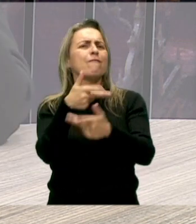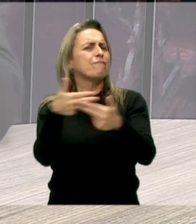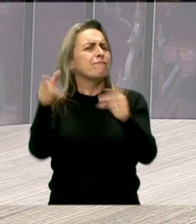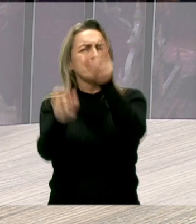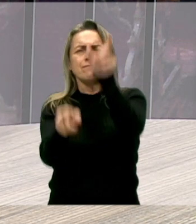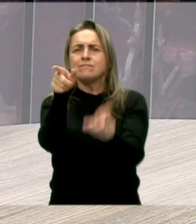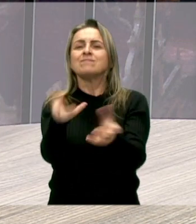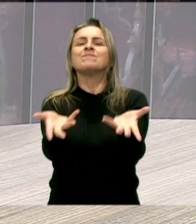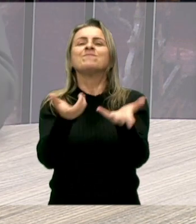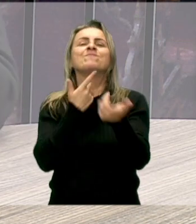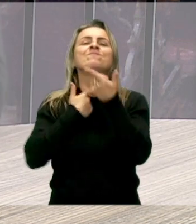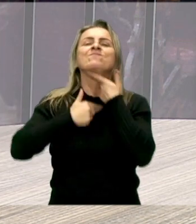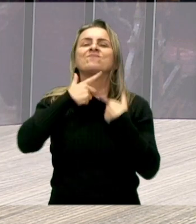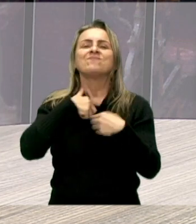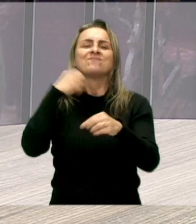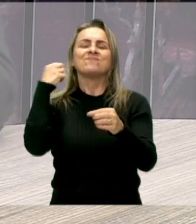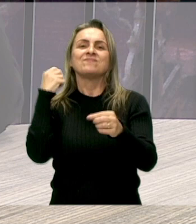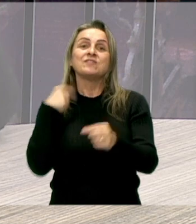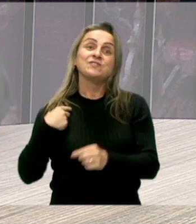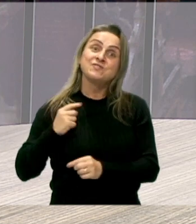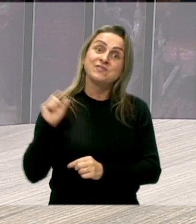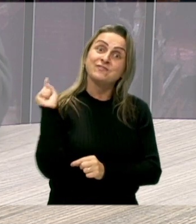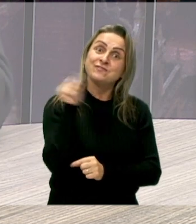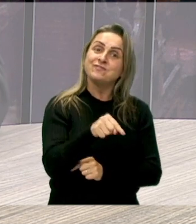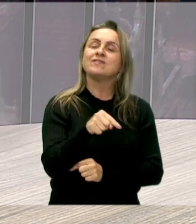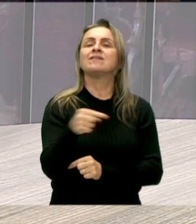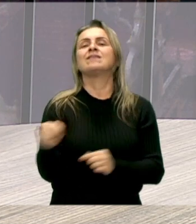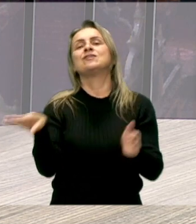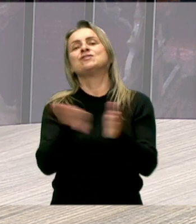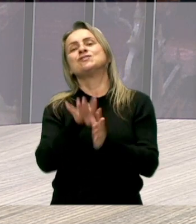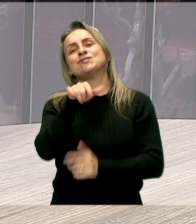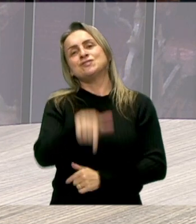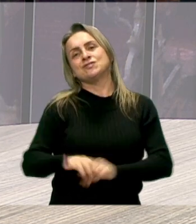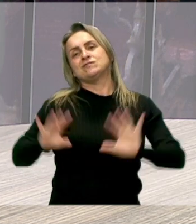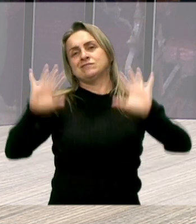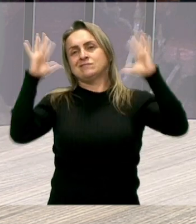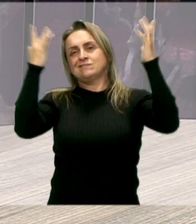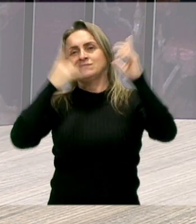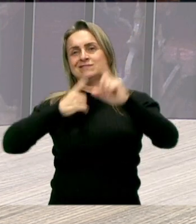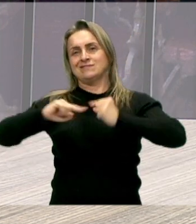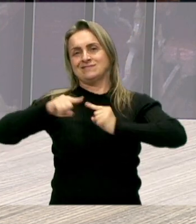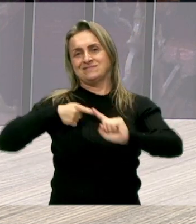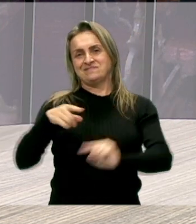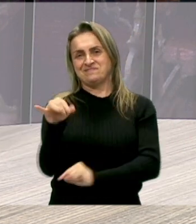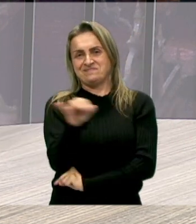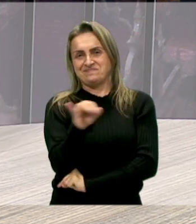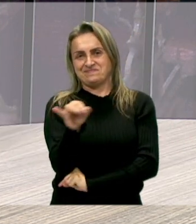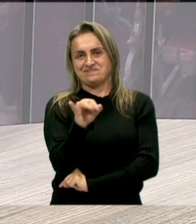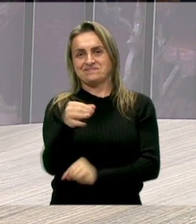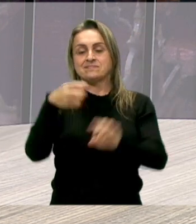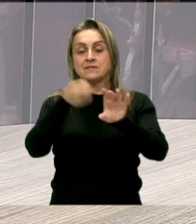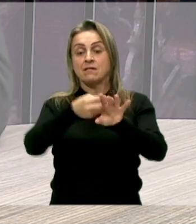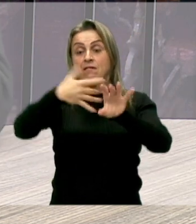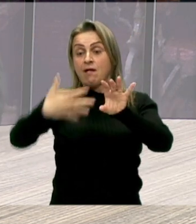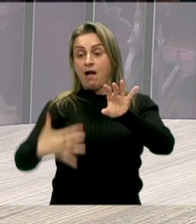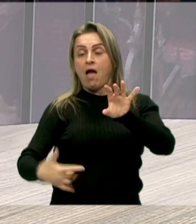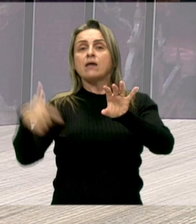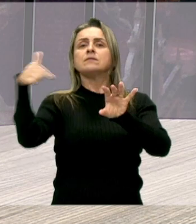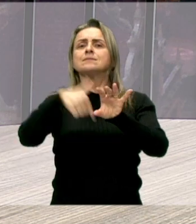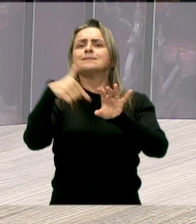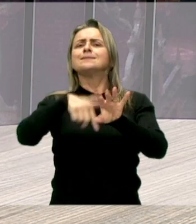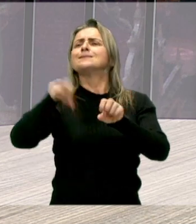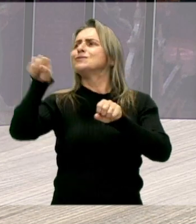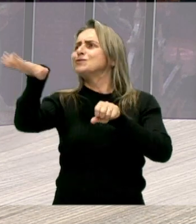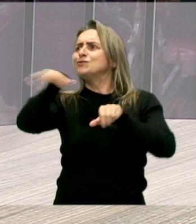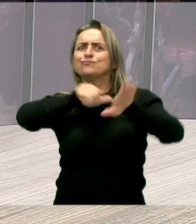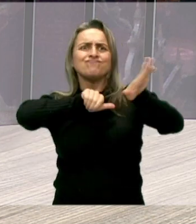fala de Itajaí, eu quero ir, fora os que sempre vêm, sempre estão aqui, né? Mas essa característica de trazer todo mundo para